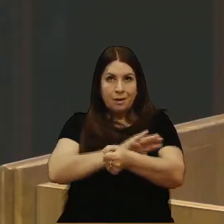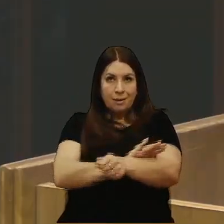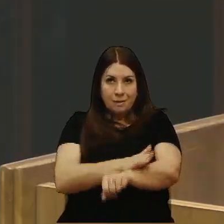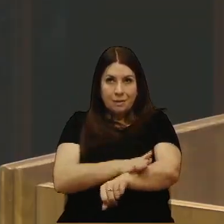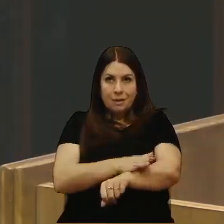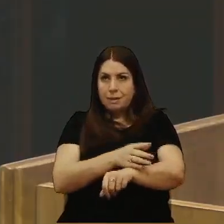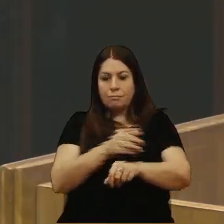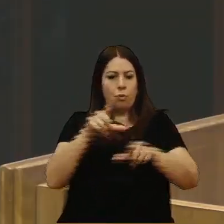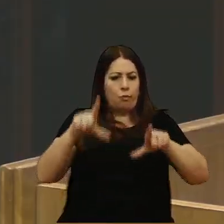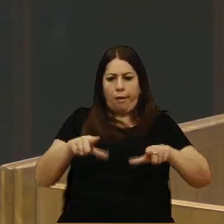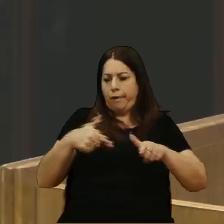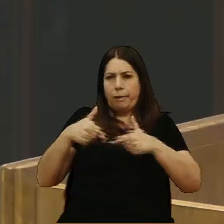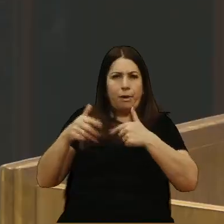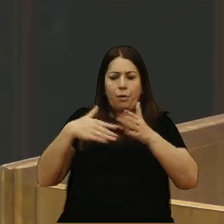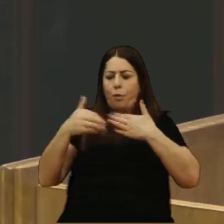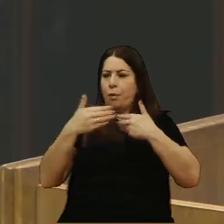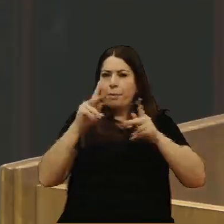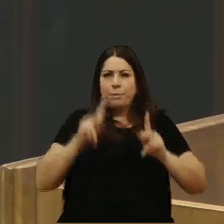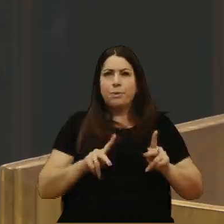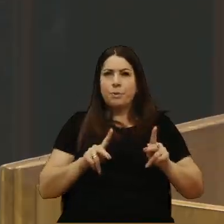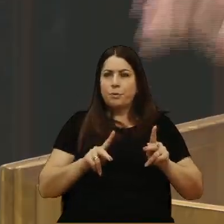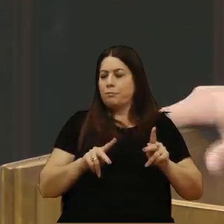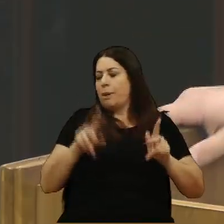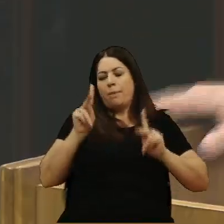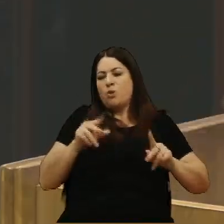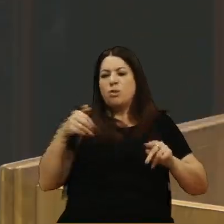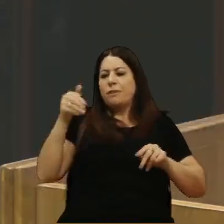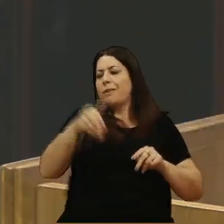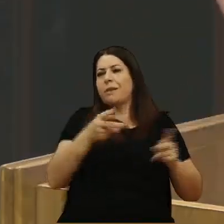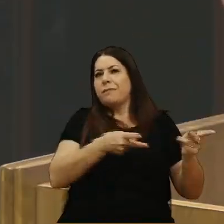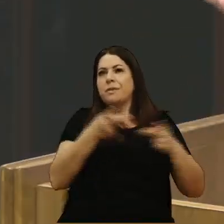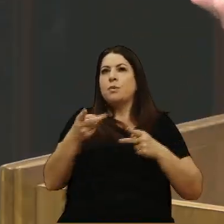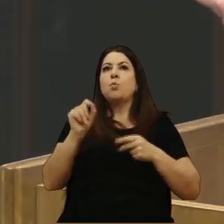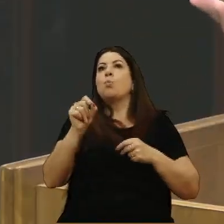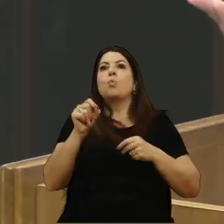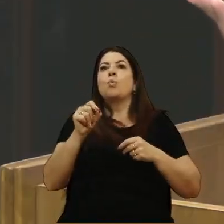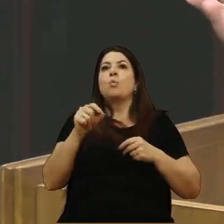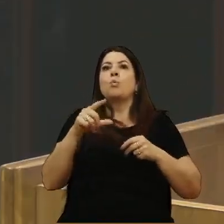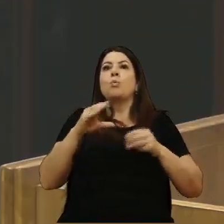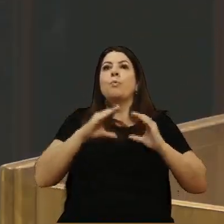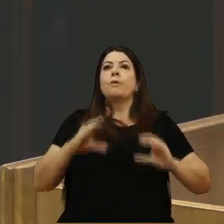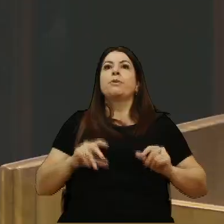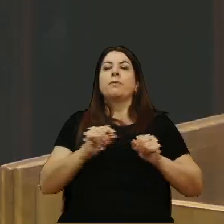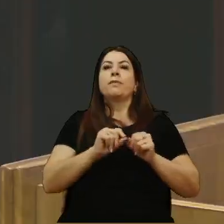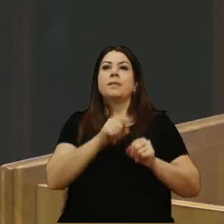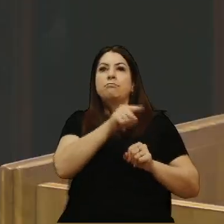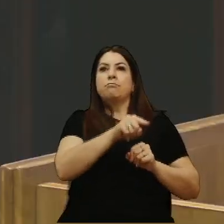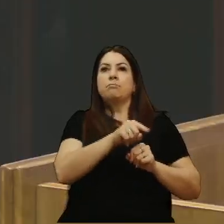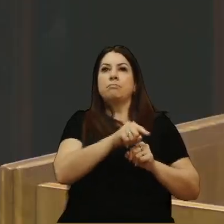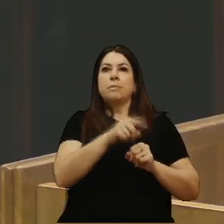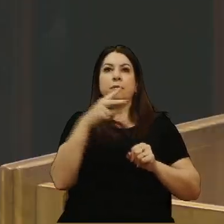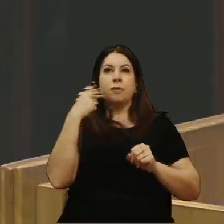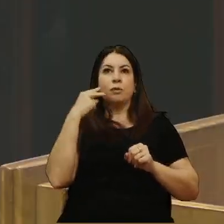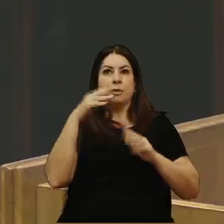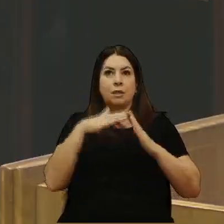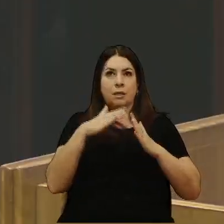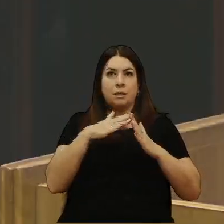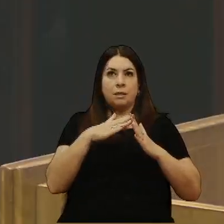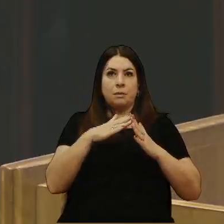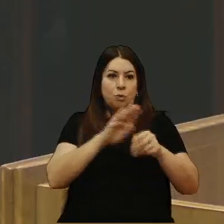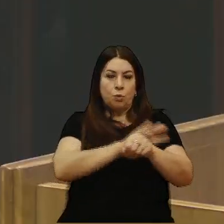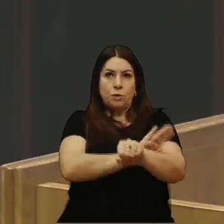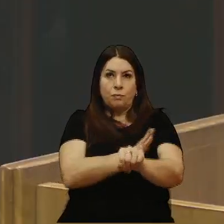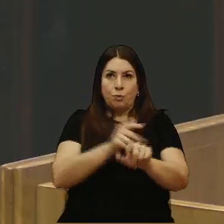lá no seu gabinete, por qualquer pessoa, uma pessoa que vem aqui nos visitar, qual é a conduta que nós vamos tomar? Do senhor como vereador e dessa casa, porque ele sofreu